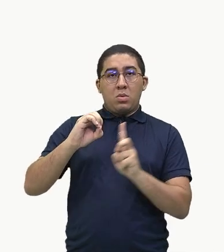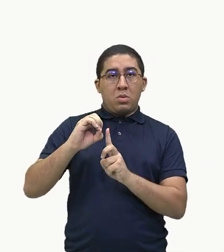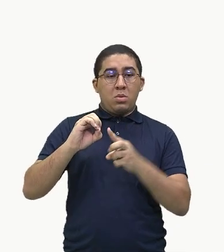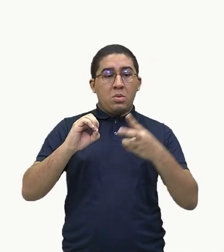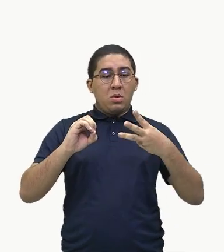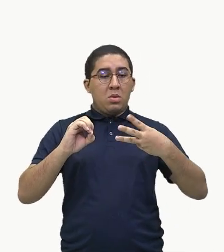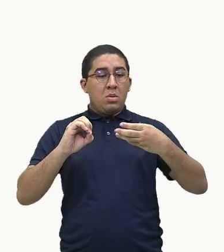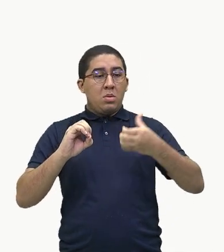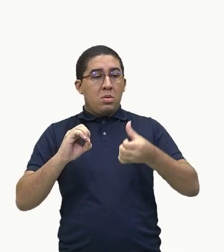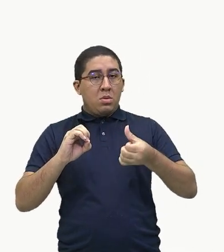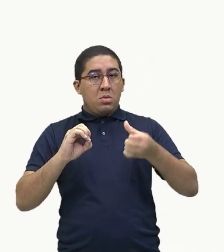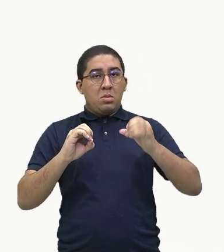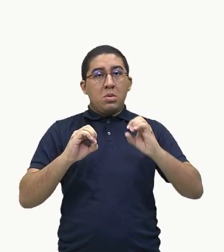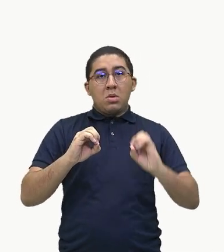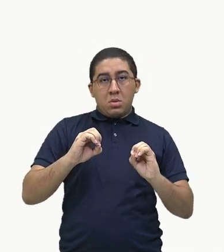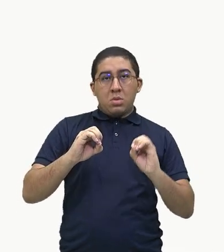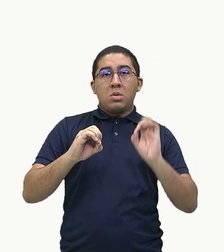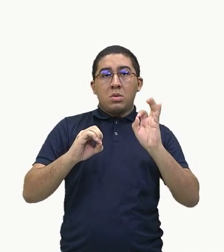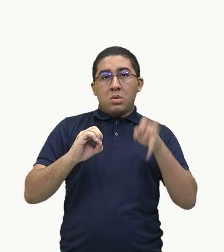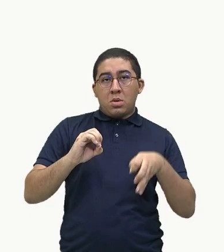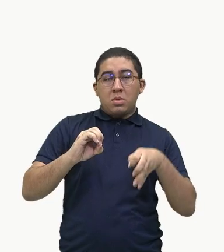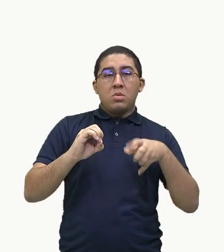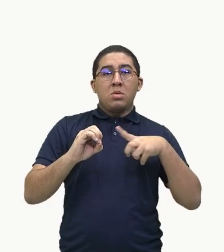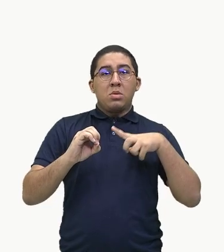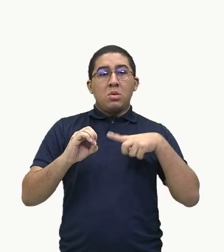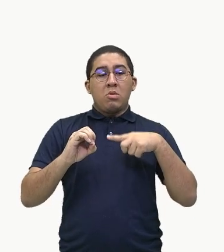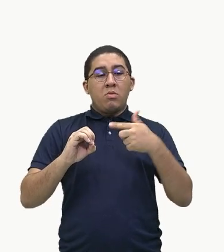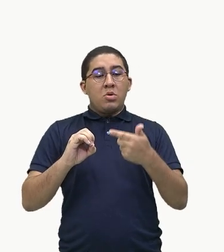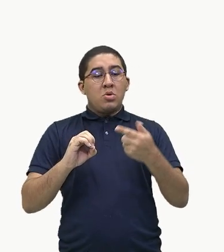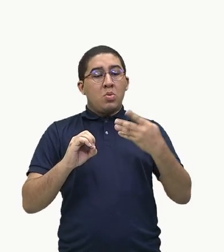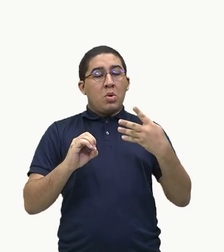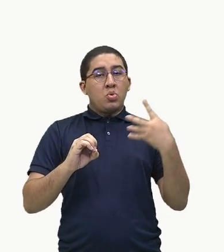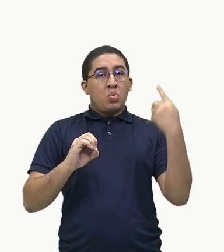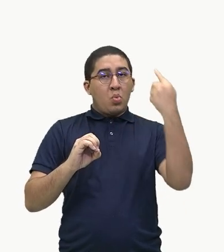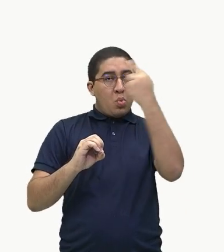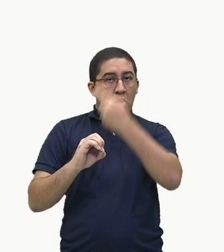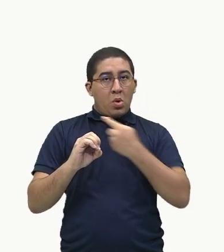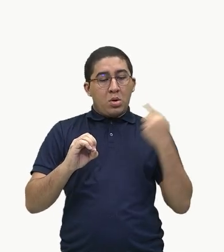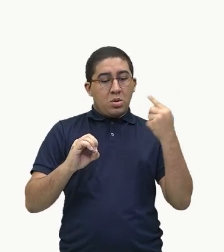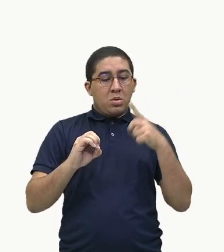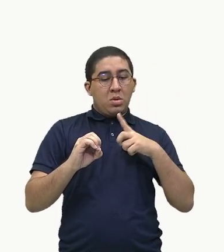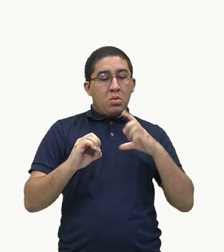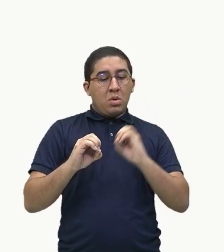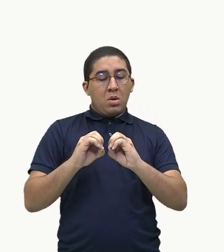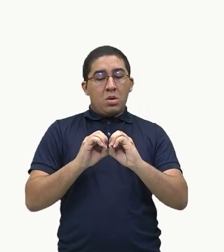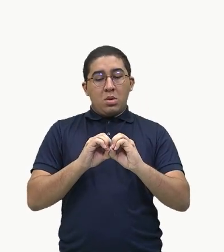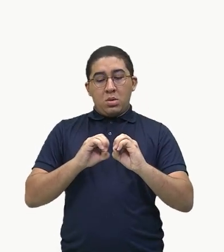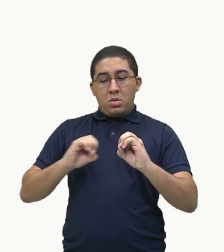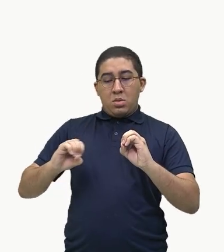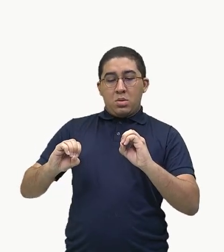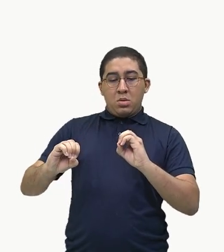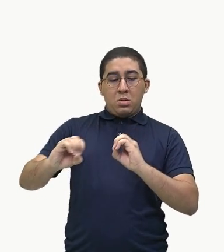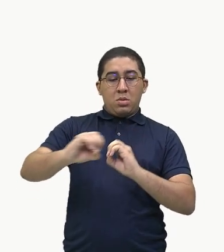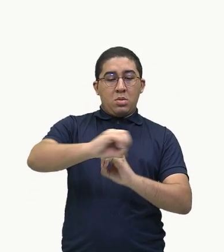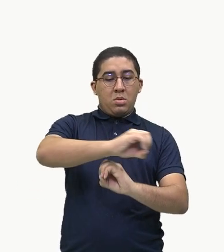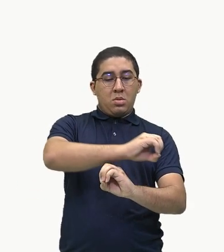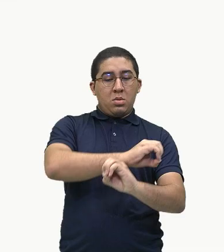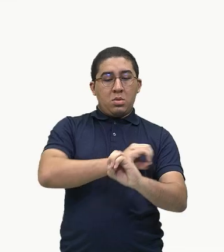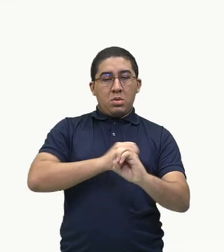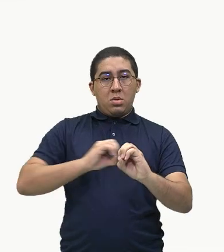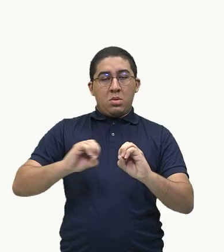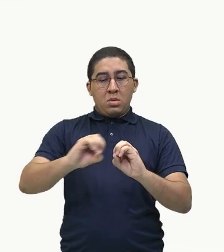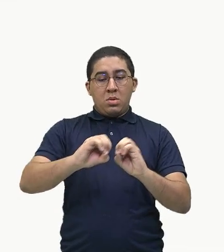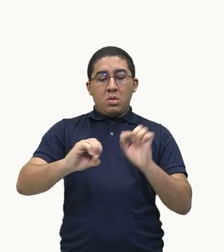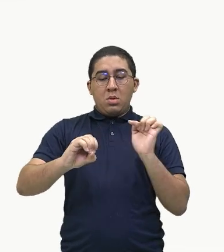360 graus, né, e ela leva 24 horas para dar uma volta completa em torno de si